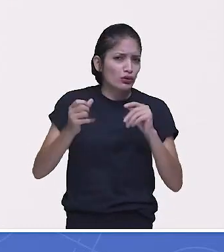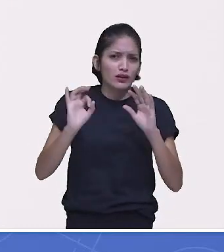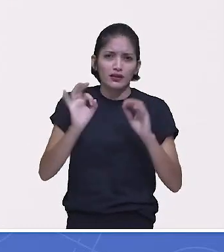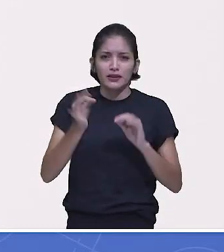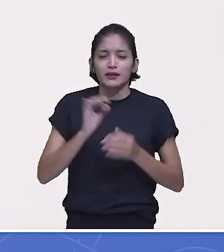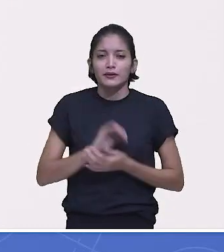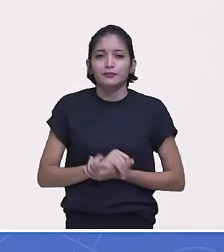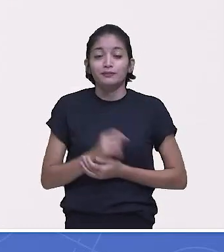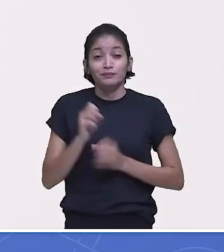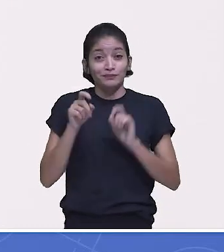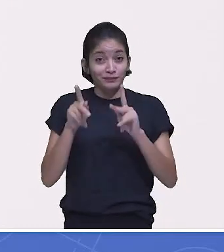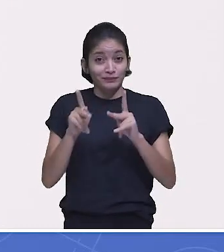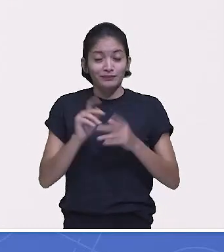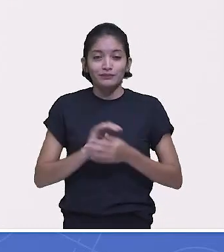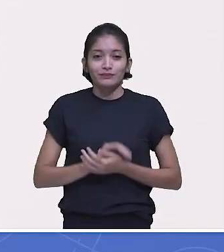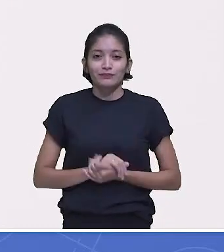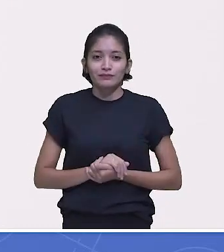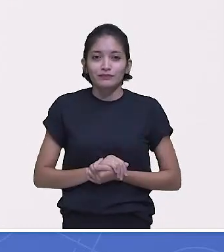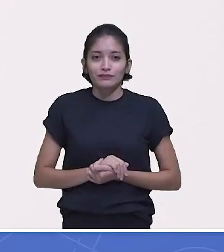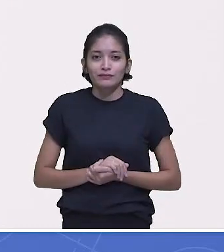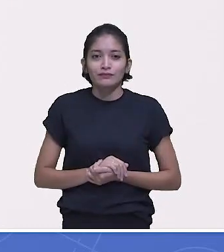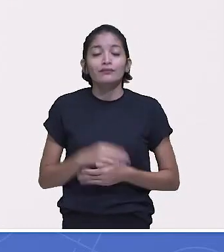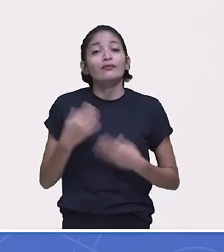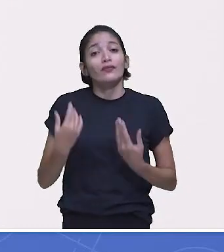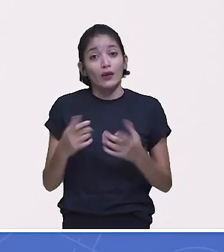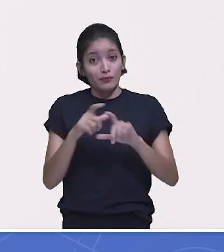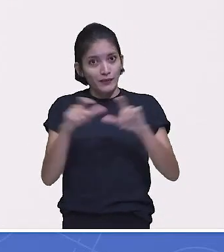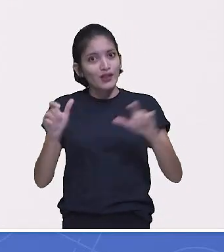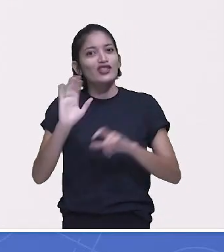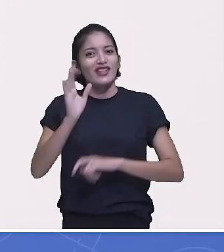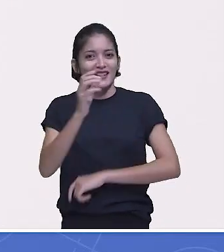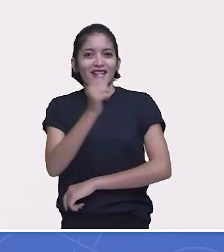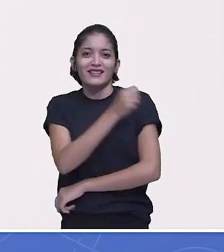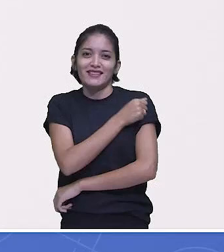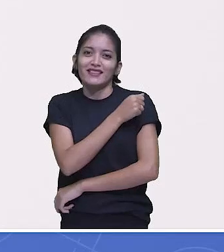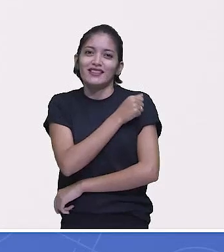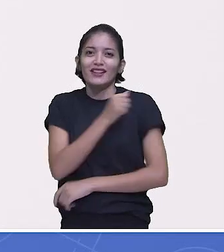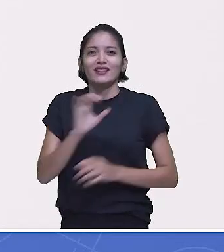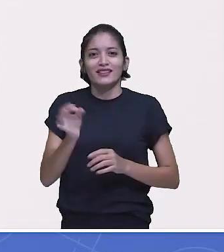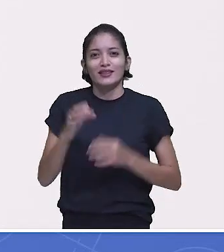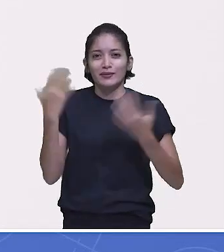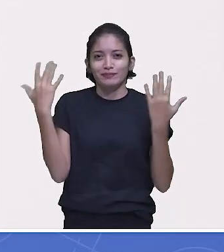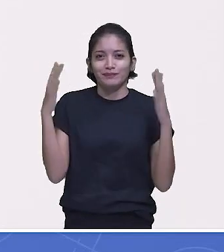corretas. Ok? A maioria, claro, acertou. Parabéns.